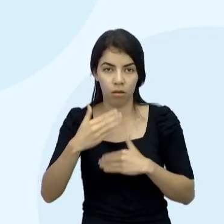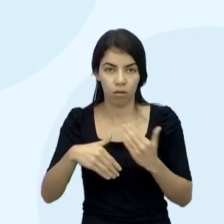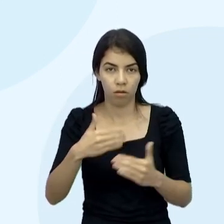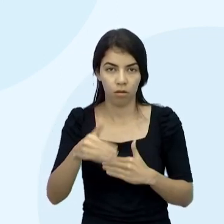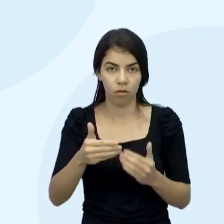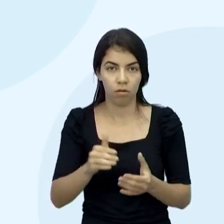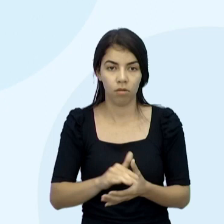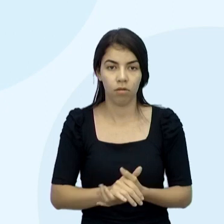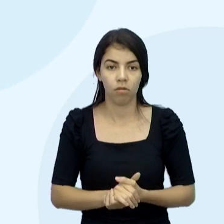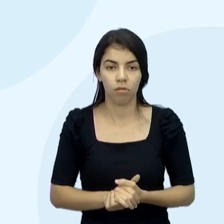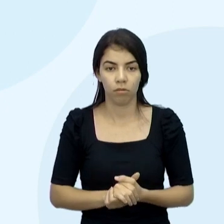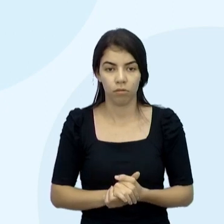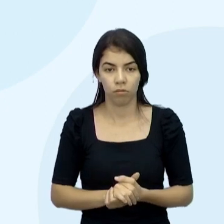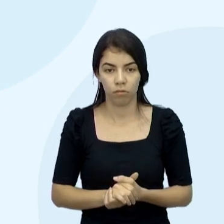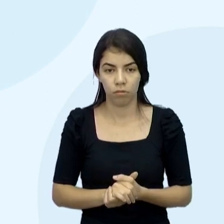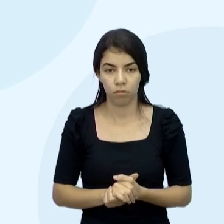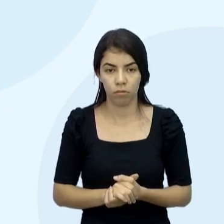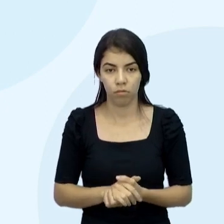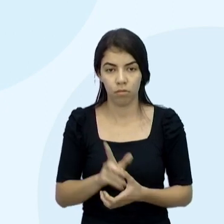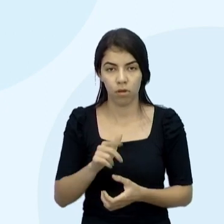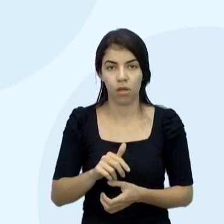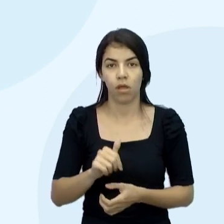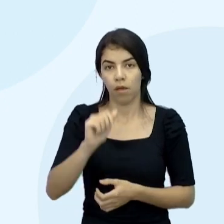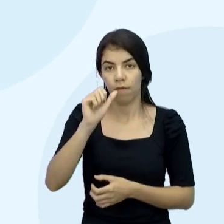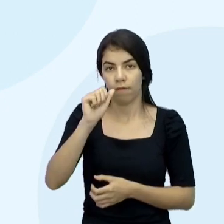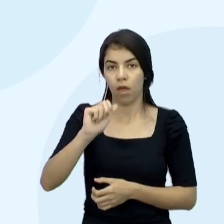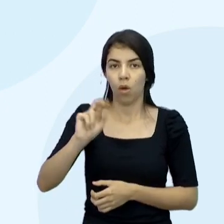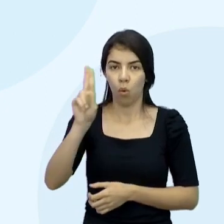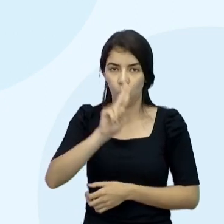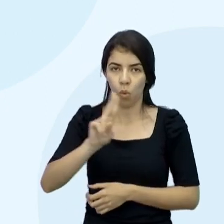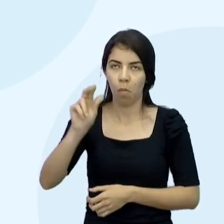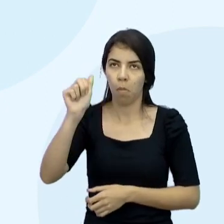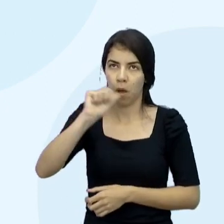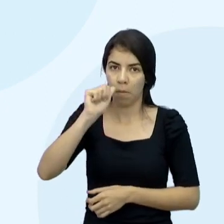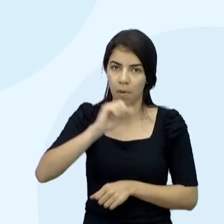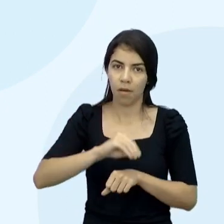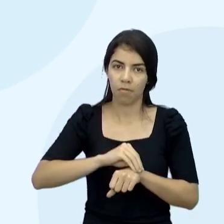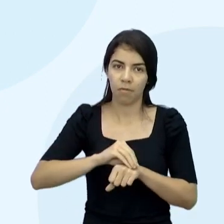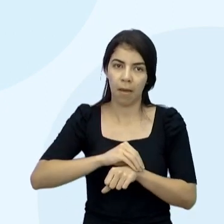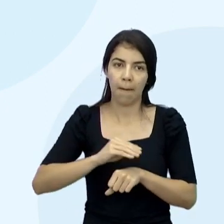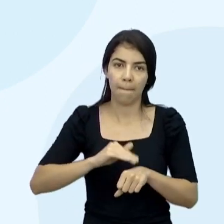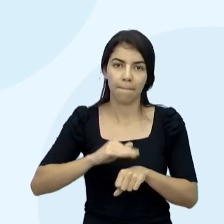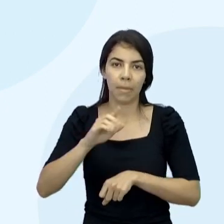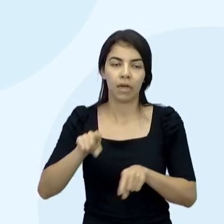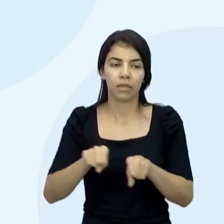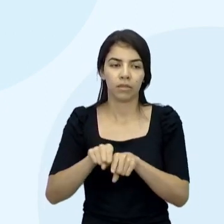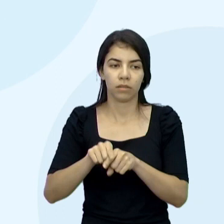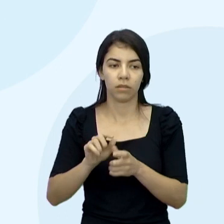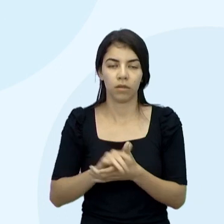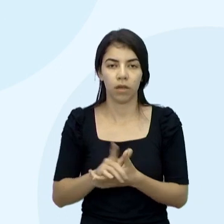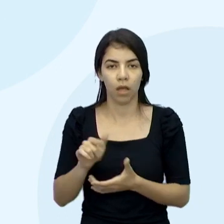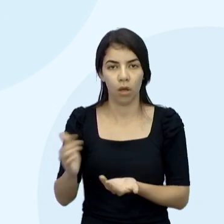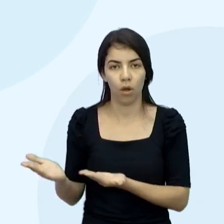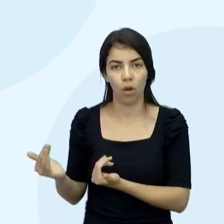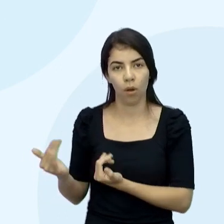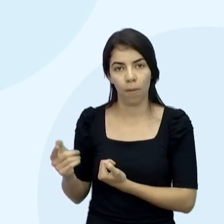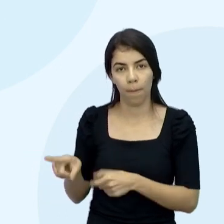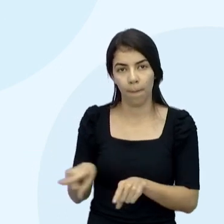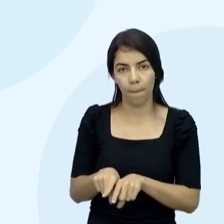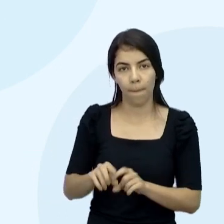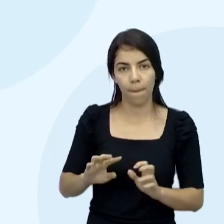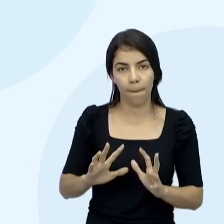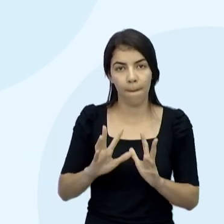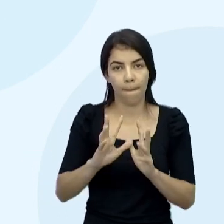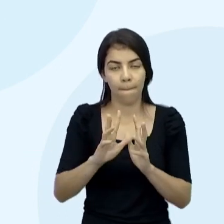né? Ela vai aumentando o consumo. Isso merece estudo também, tá? Seguido aí de perto dos jovens, né? De maneira